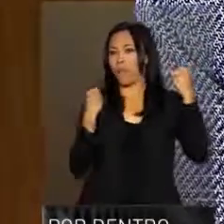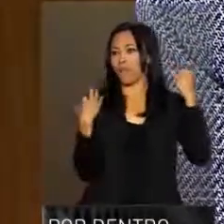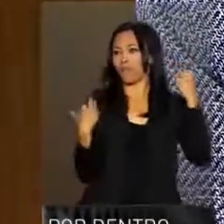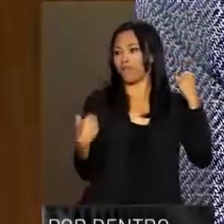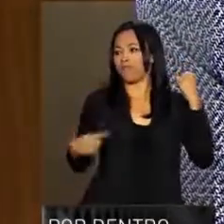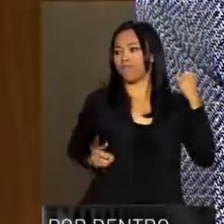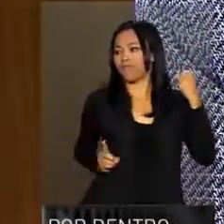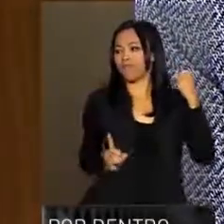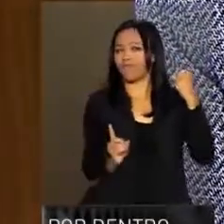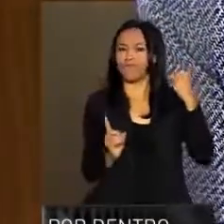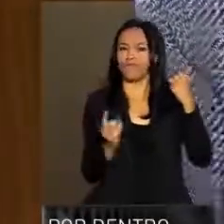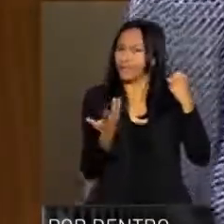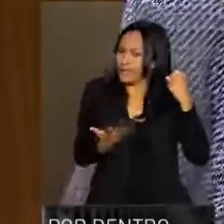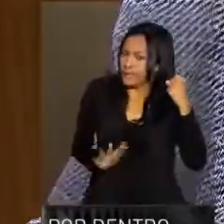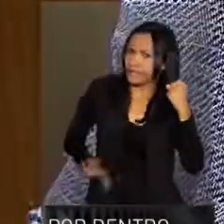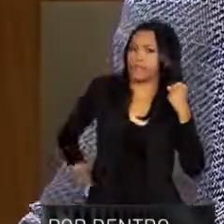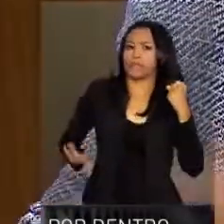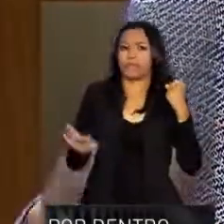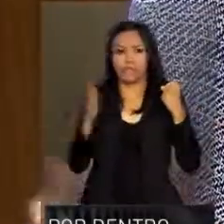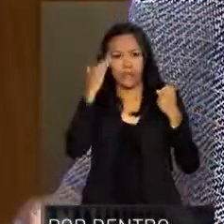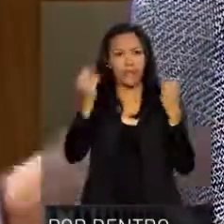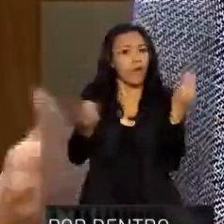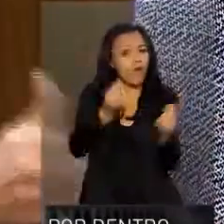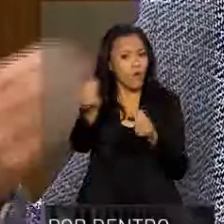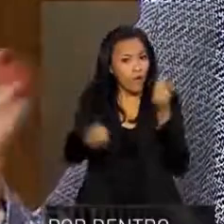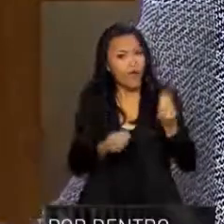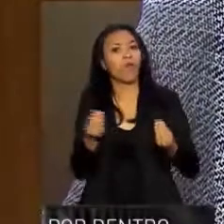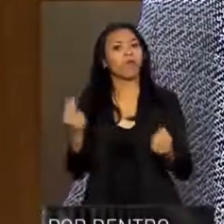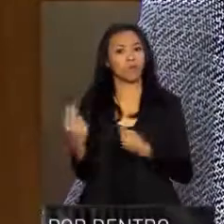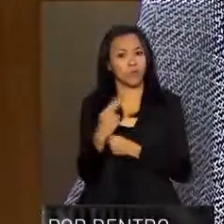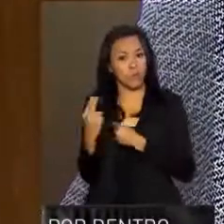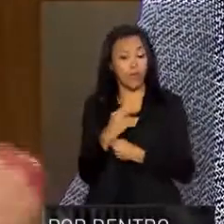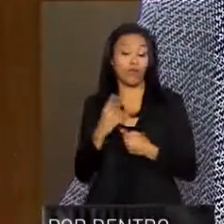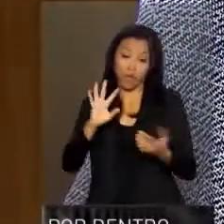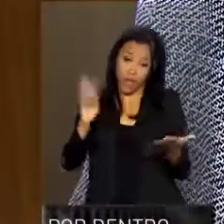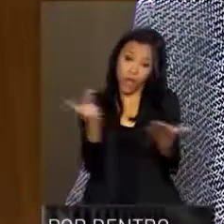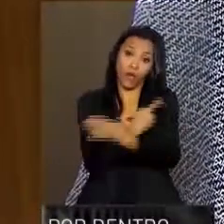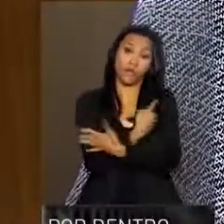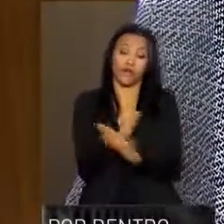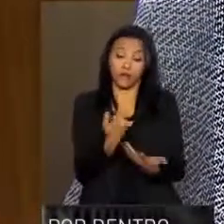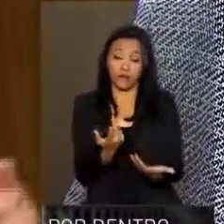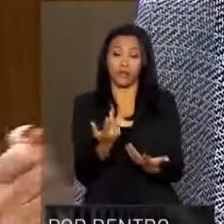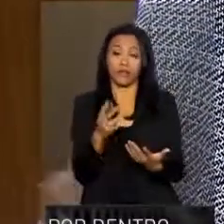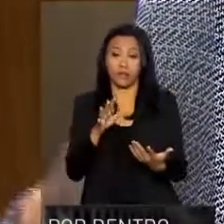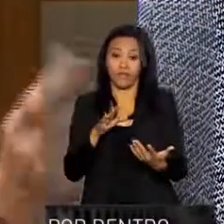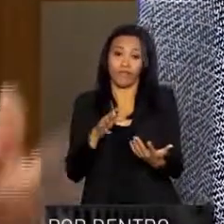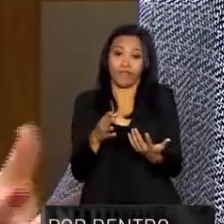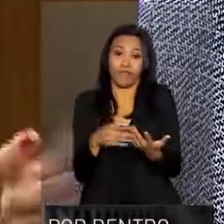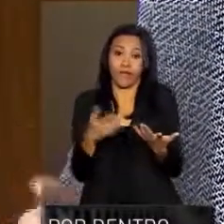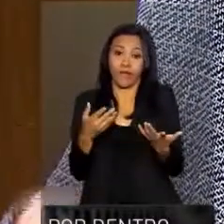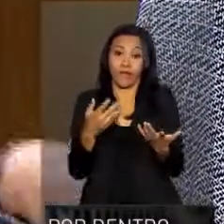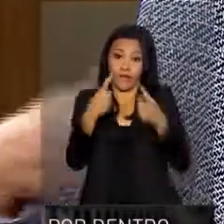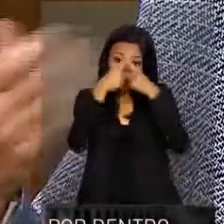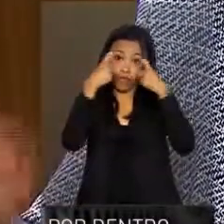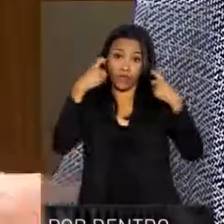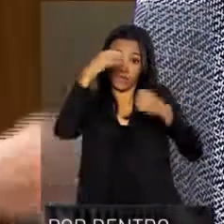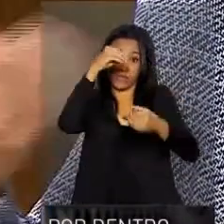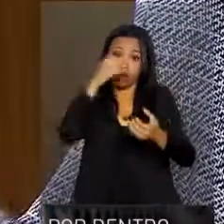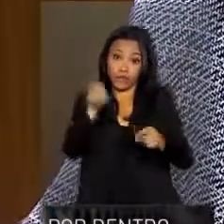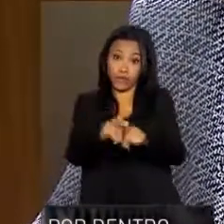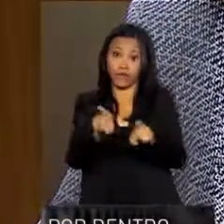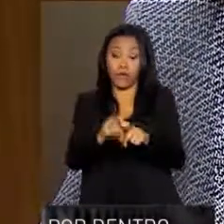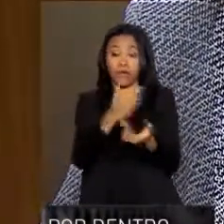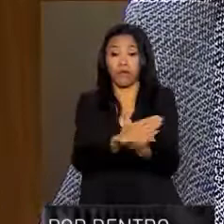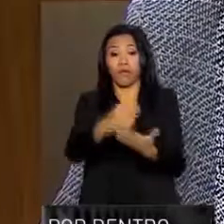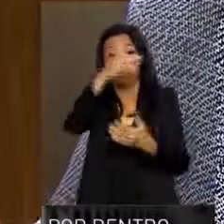tem é a 46 por cento das mulheres disseram que sofreram a violência dentro de casa a violência física e aí